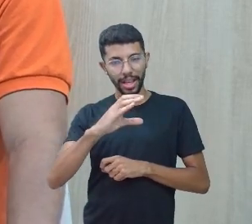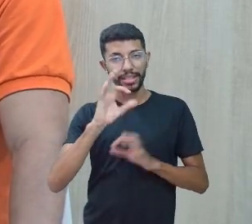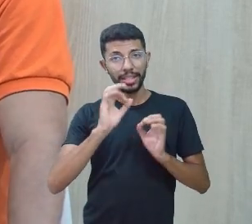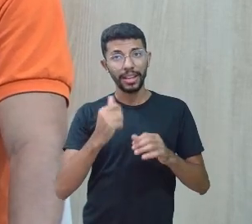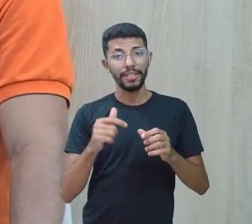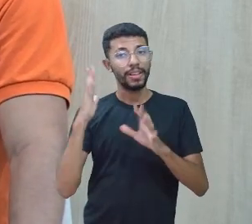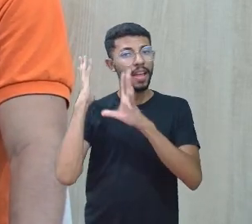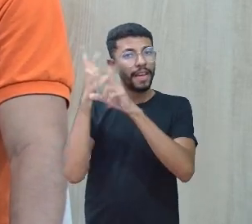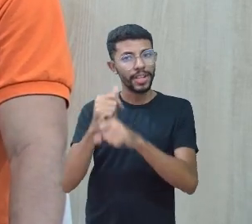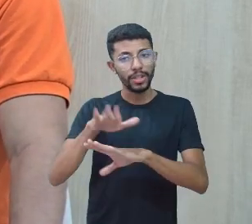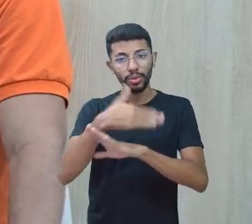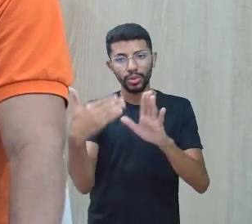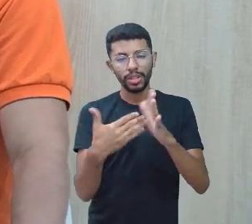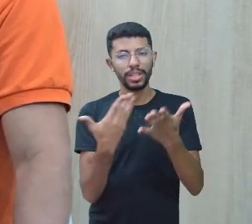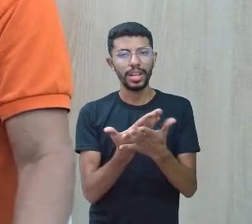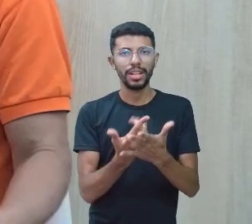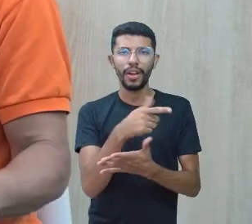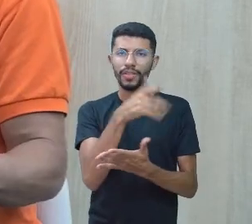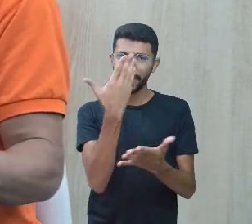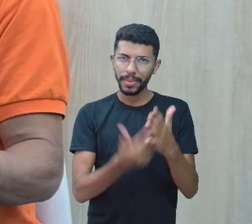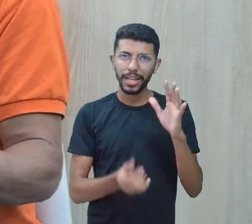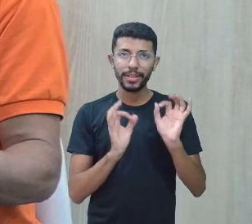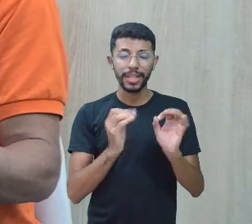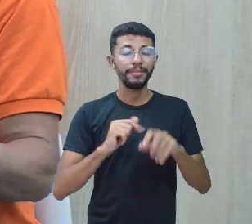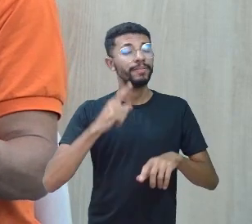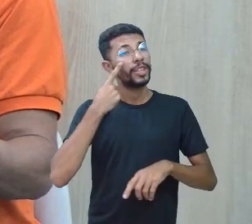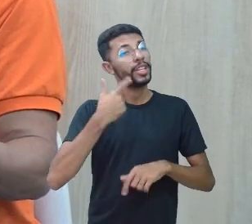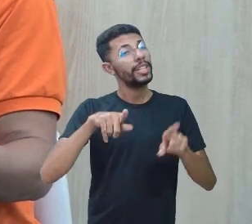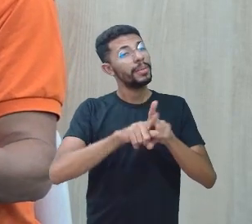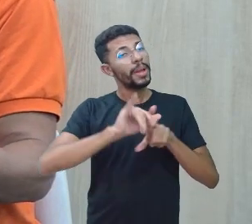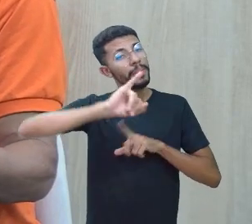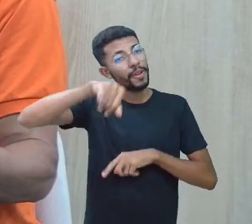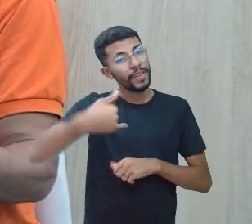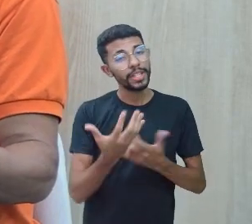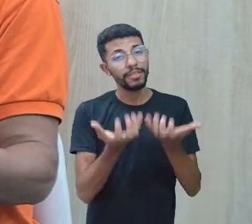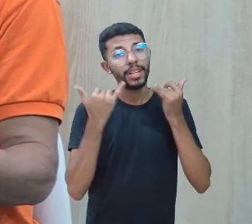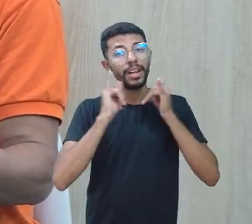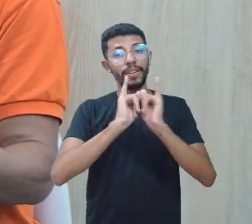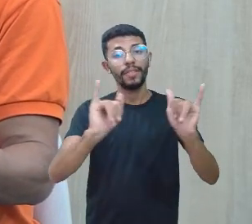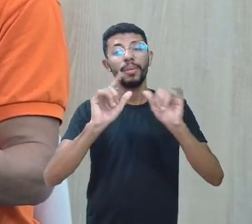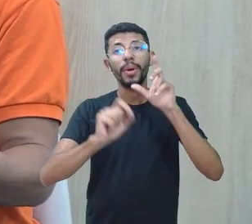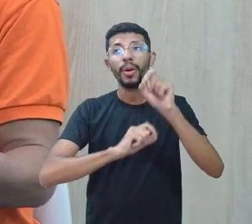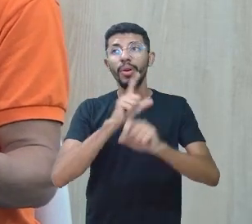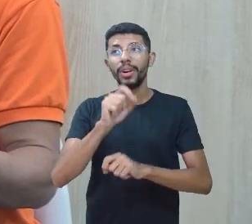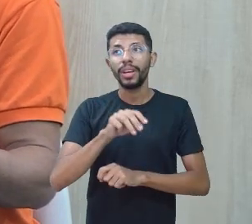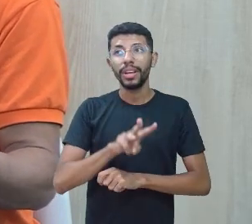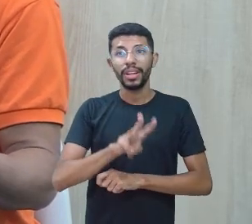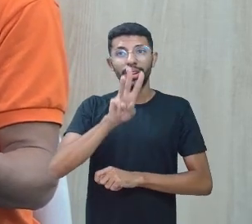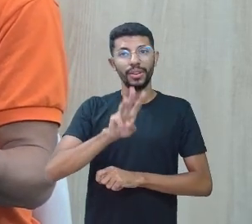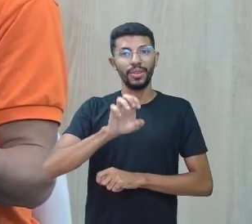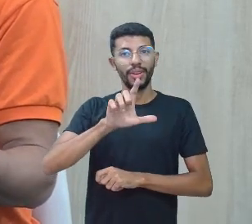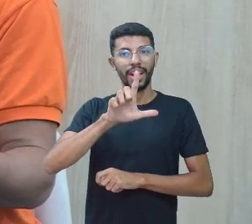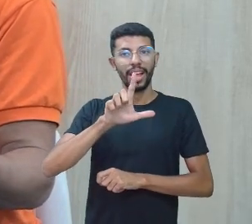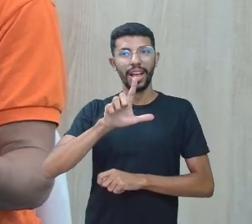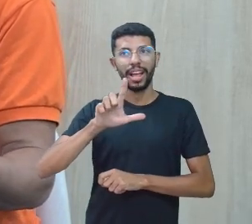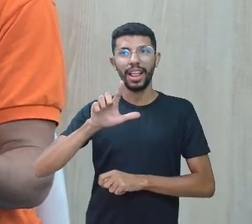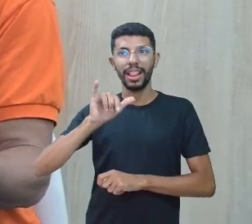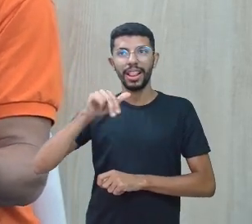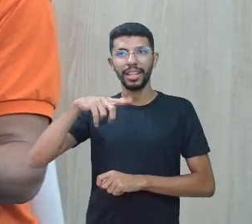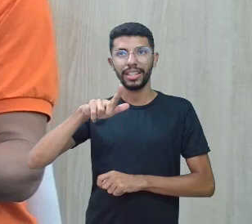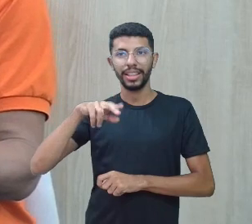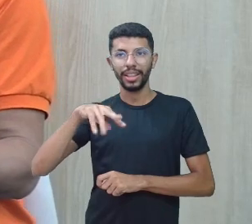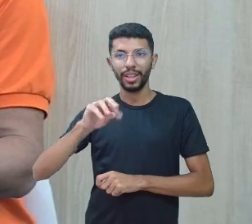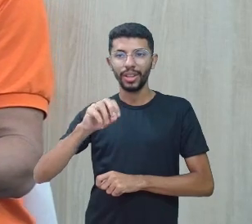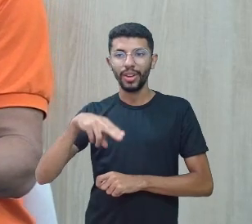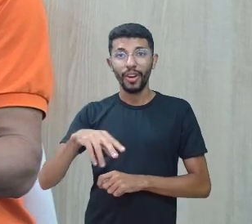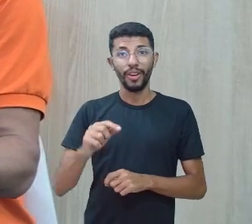todas as aulas que você perdeu, tá certo? E aproveitando também, gostaria de informar que o Wellington está aniversariando, né? Está aniversariando e Billy